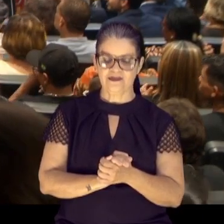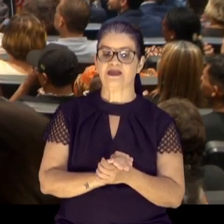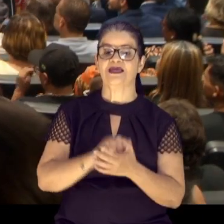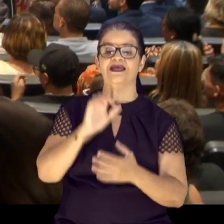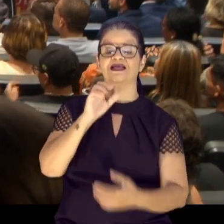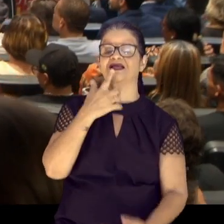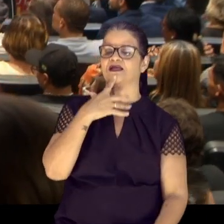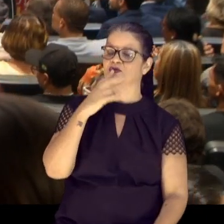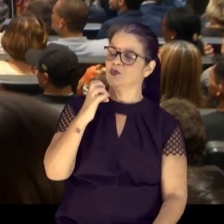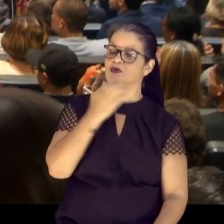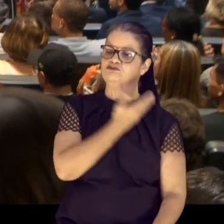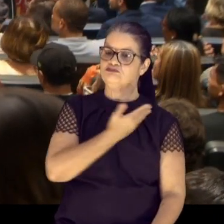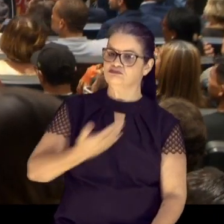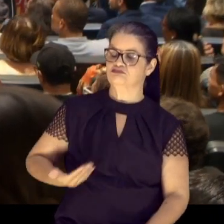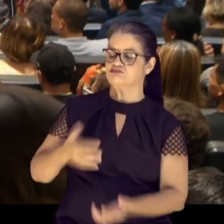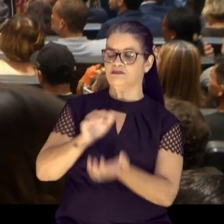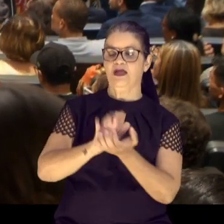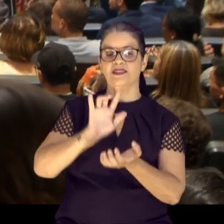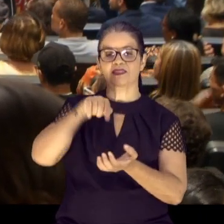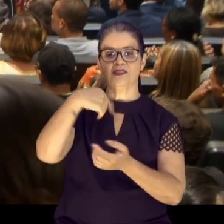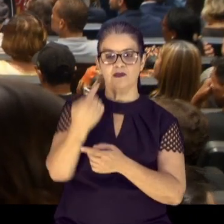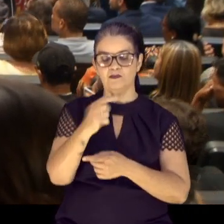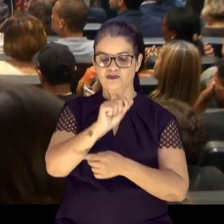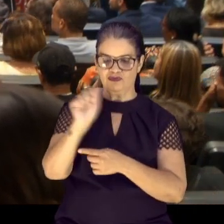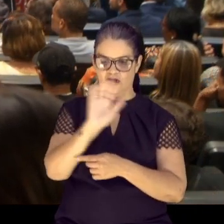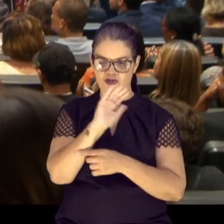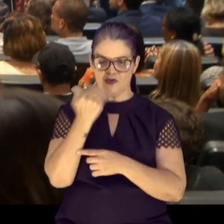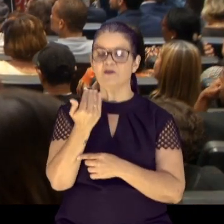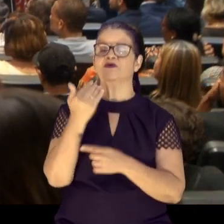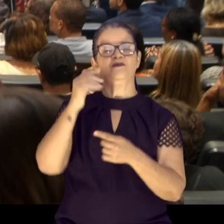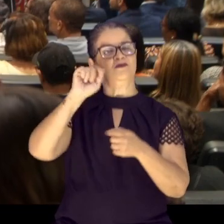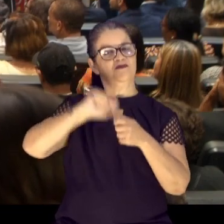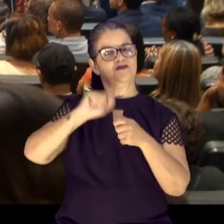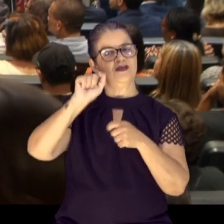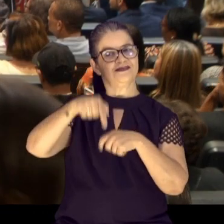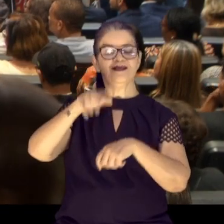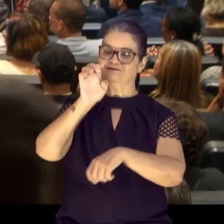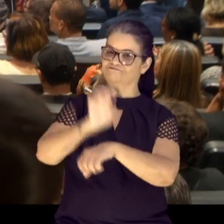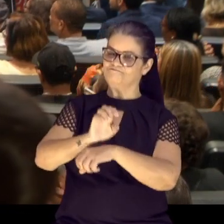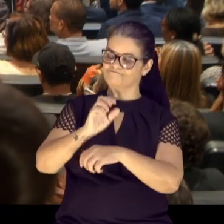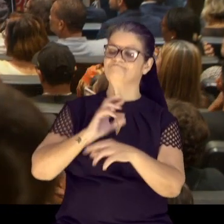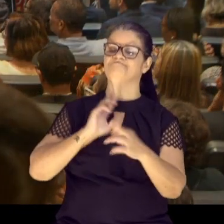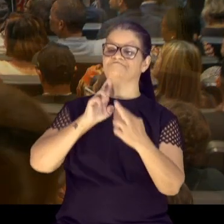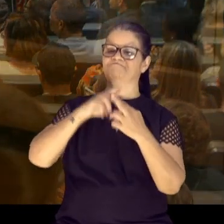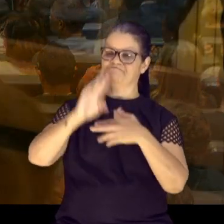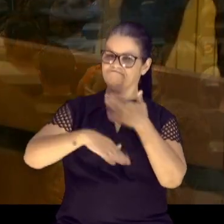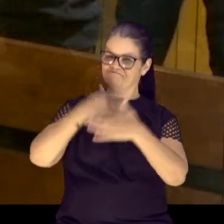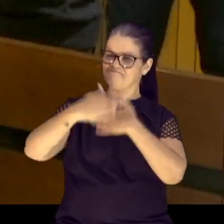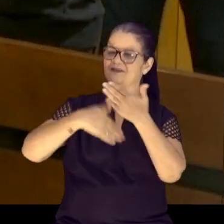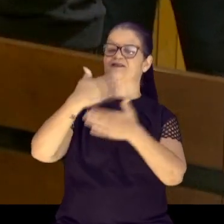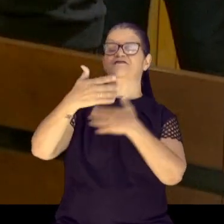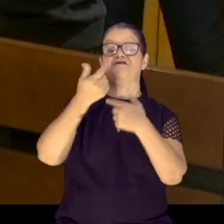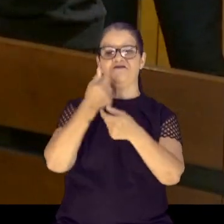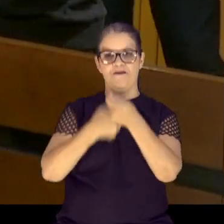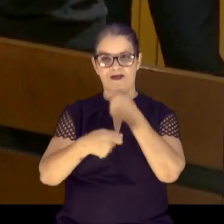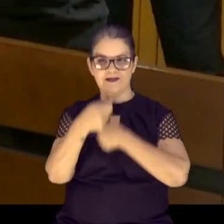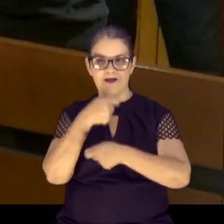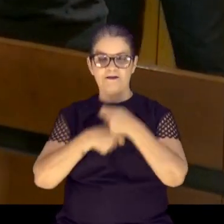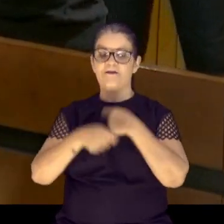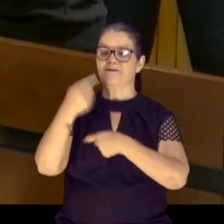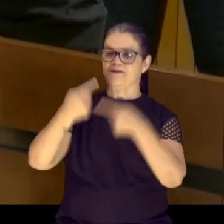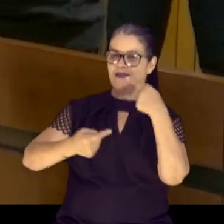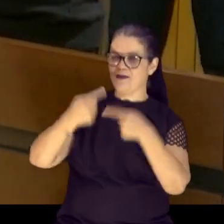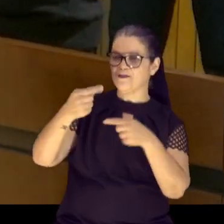Eduardo governou Pernambuco após a partida de Arraes e fez deste estado uma referência de crescimento, desenvolvimento econômico e